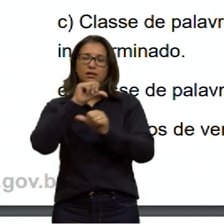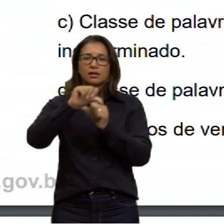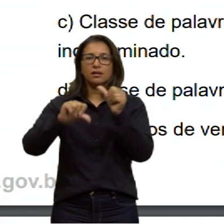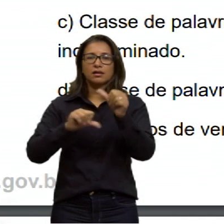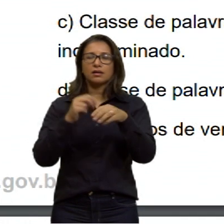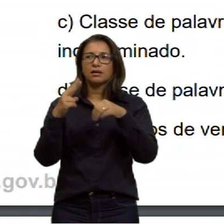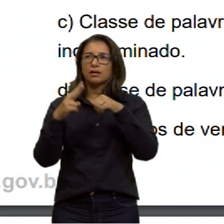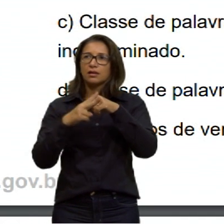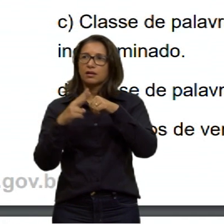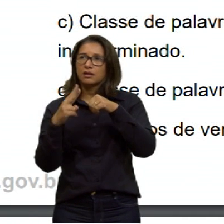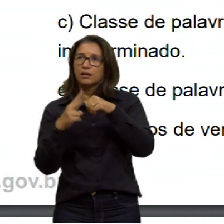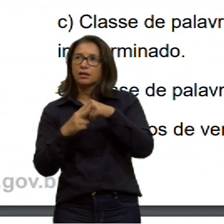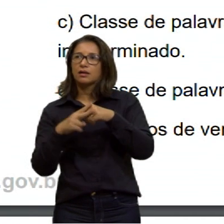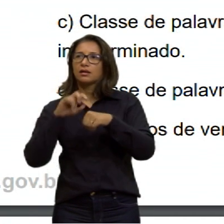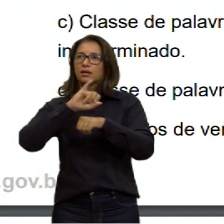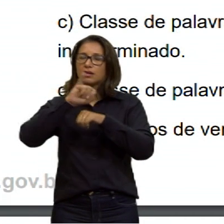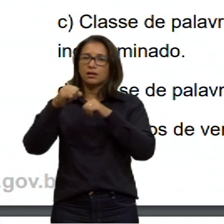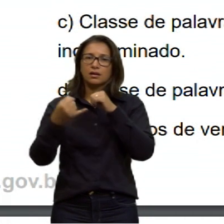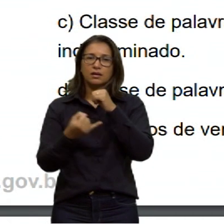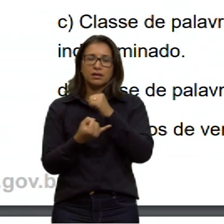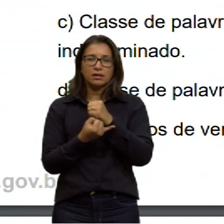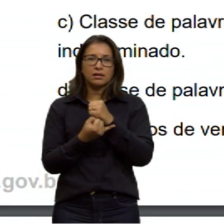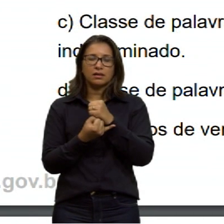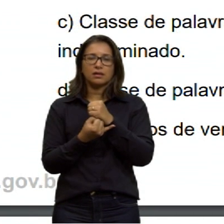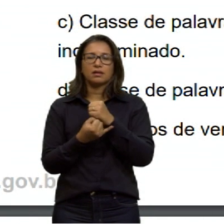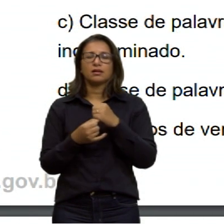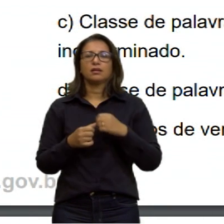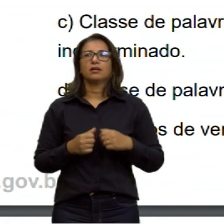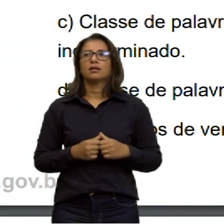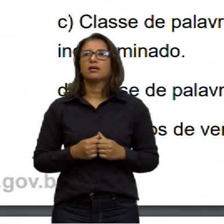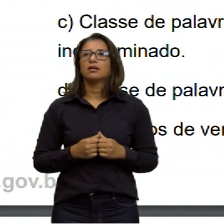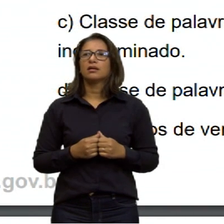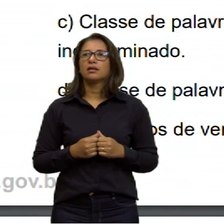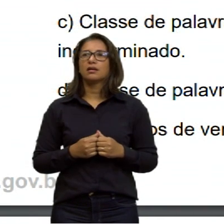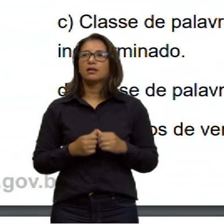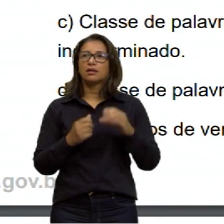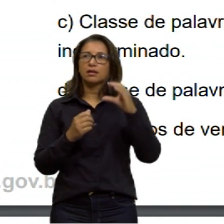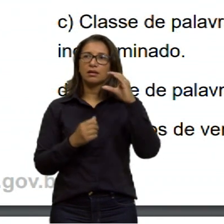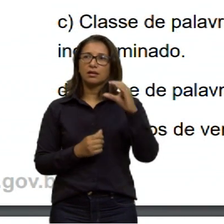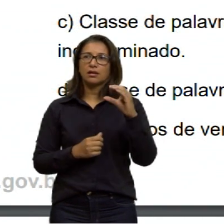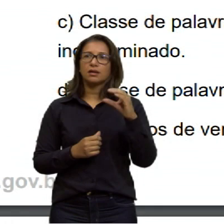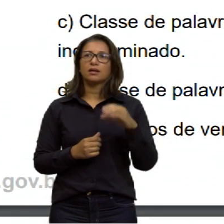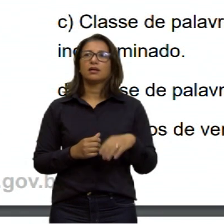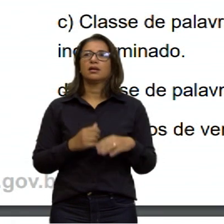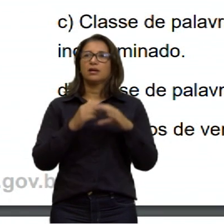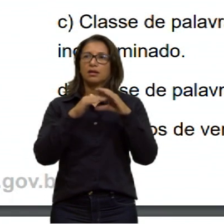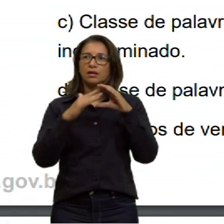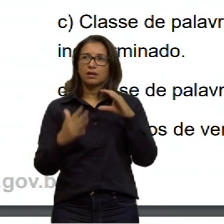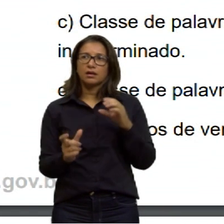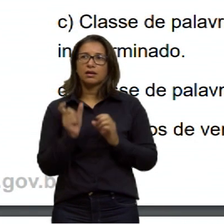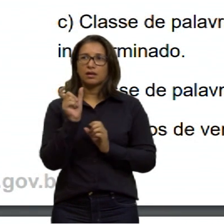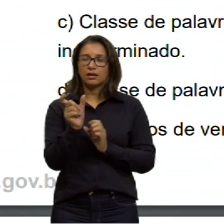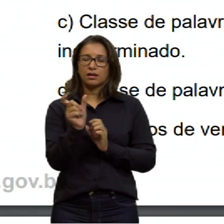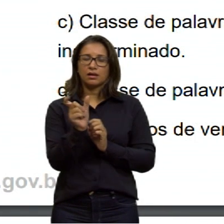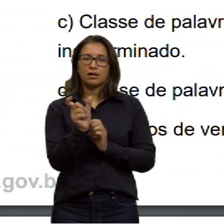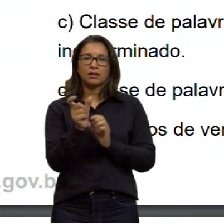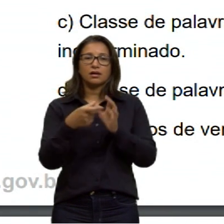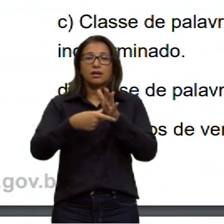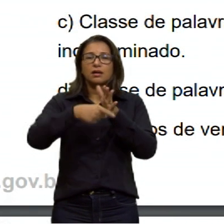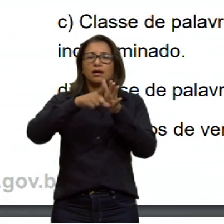do adjetivo ou um advérbio letra ser classe de palavras que vem antes do